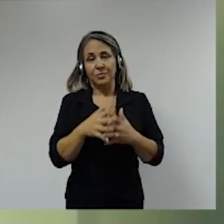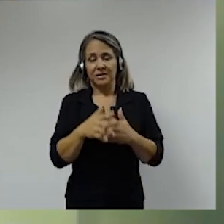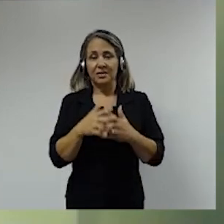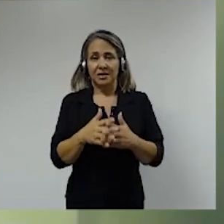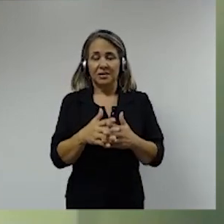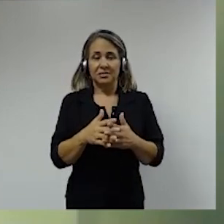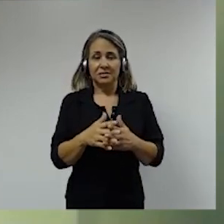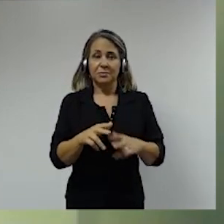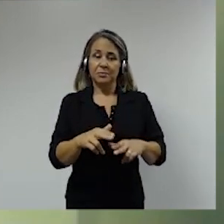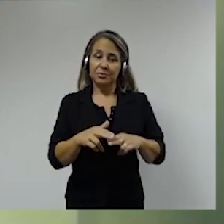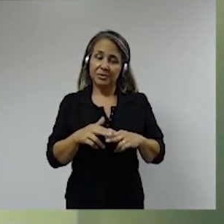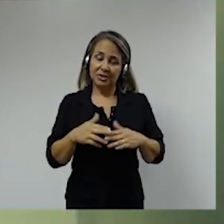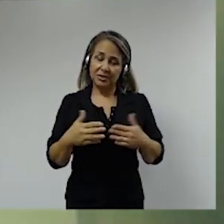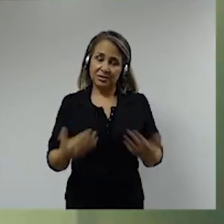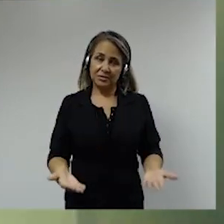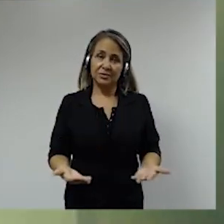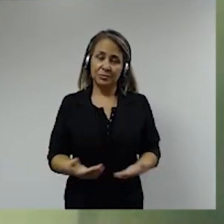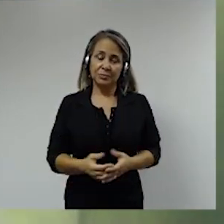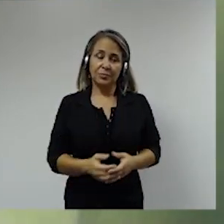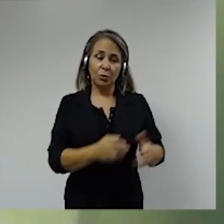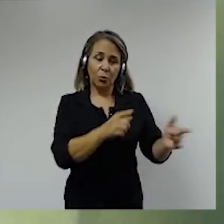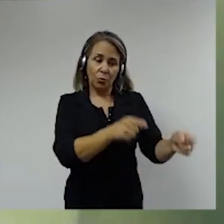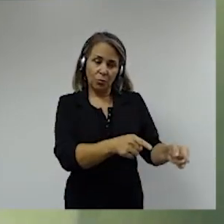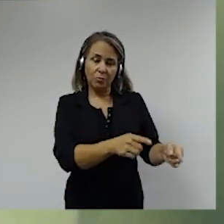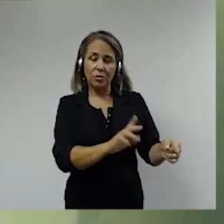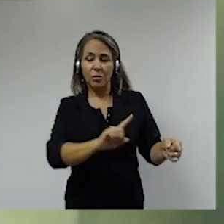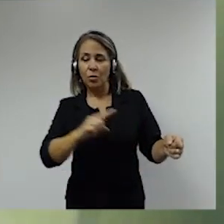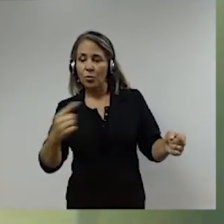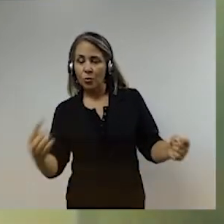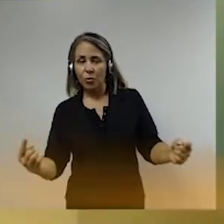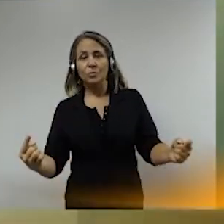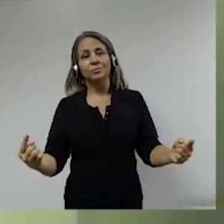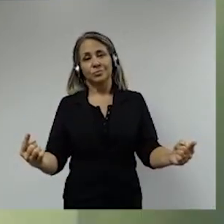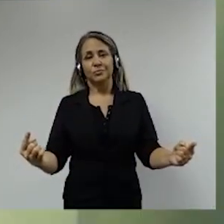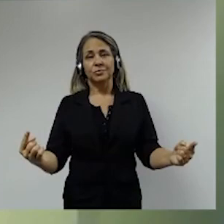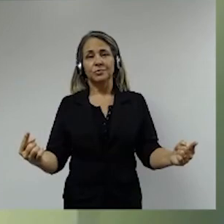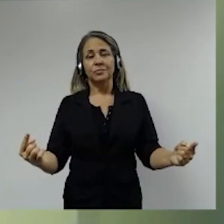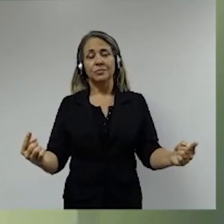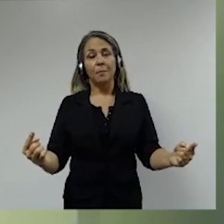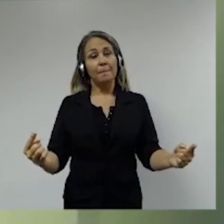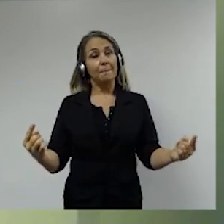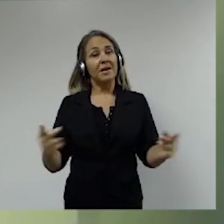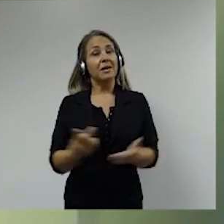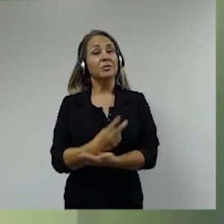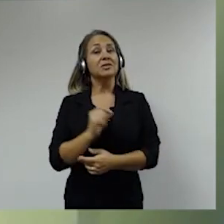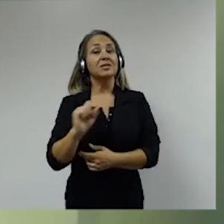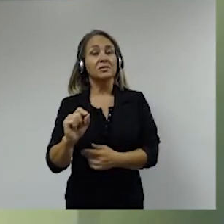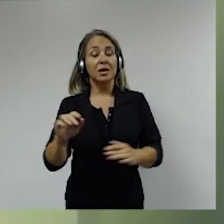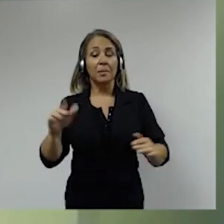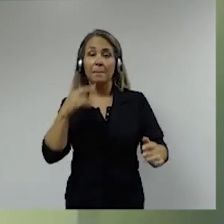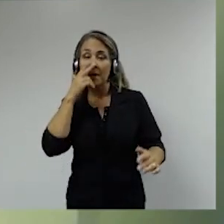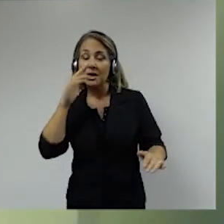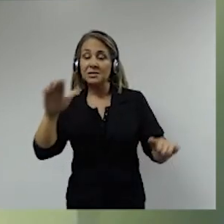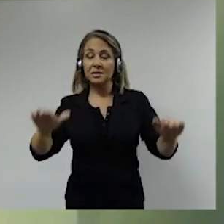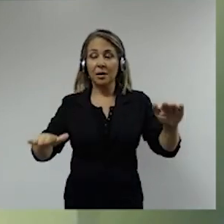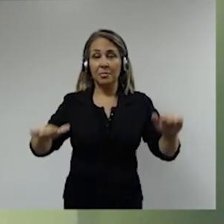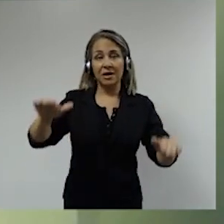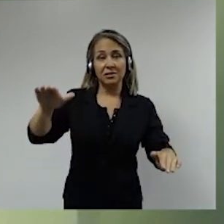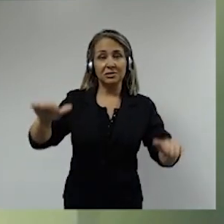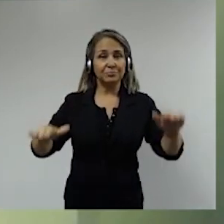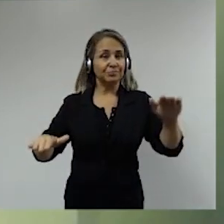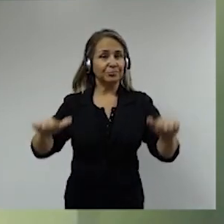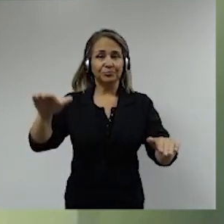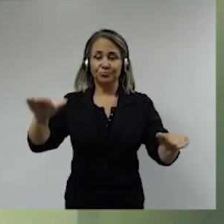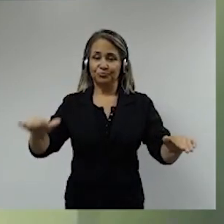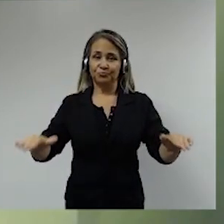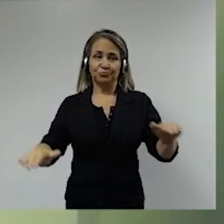tanto para um lado como para o outro. Mas o fato é, a balança não